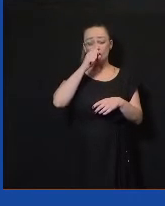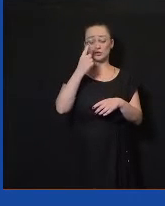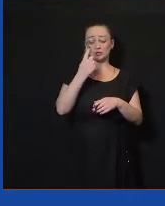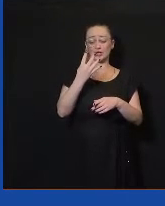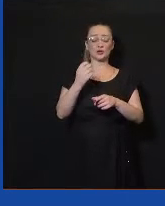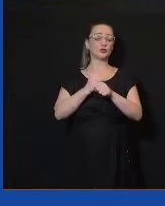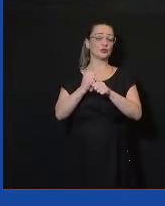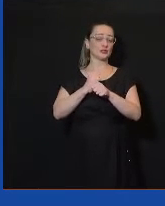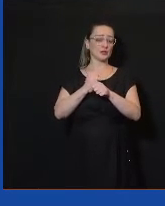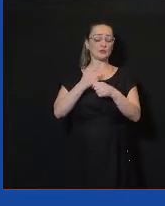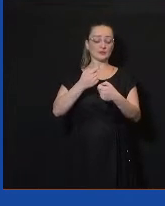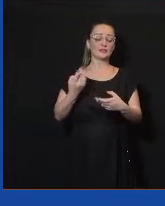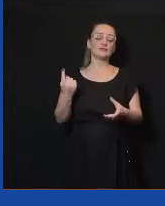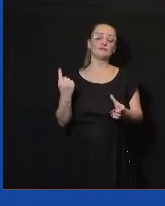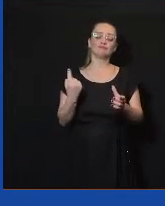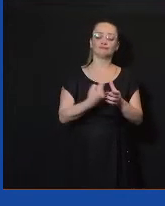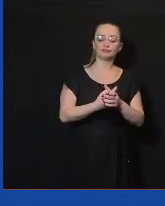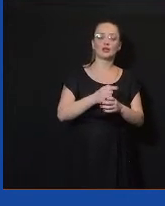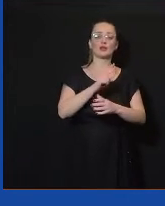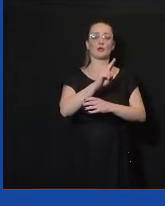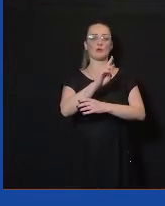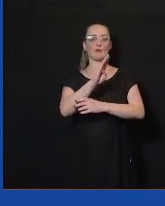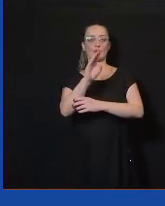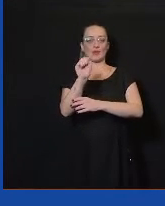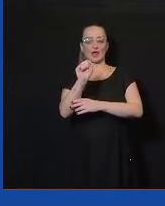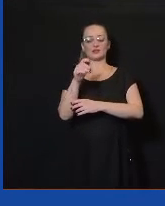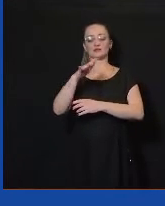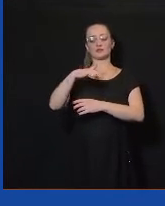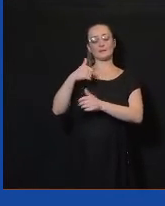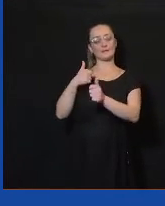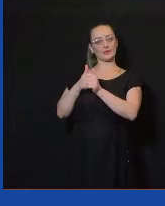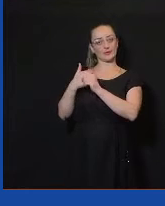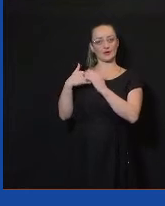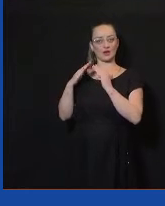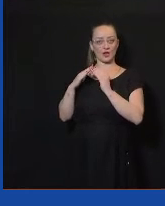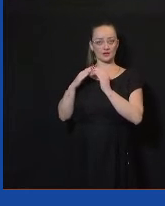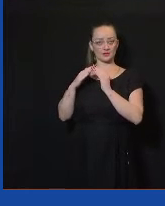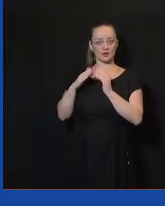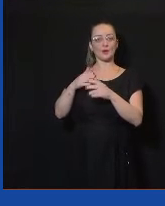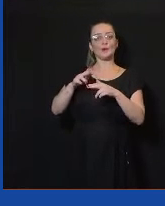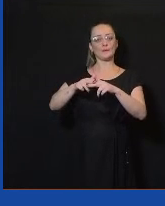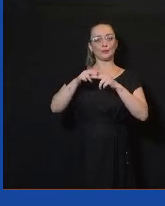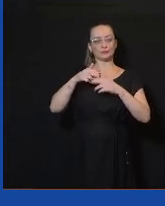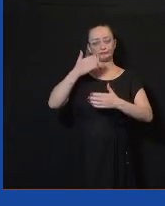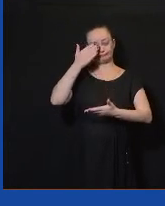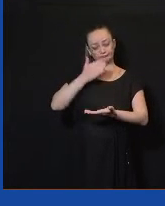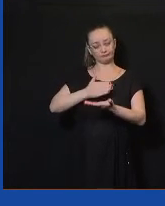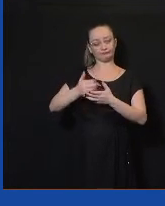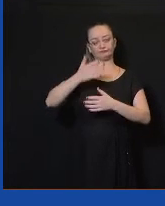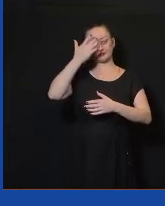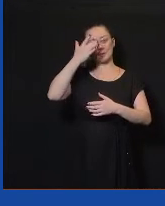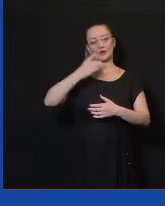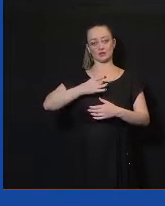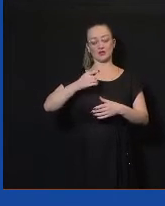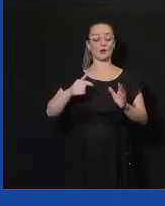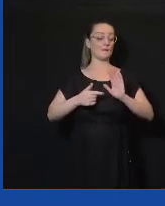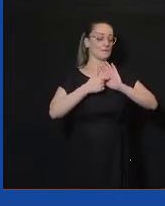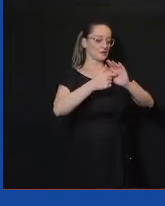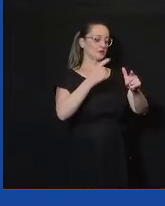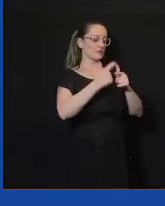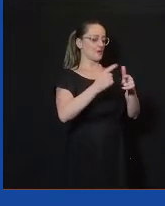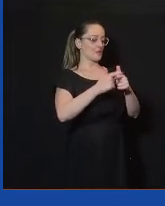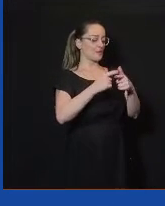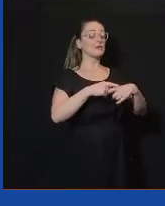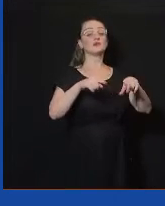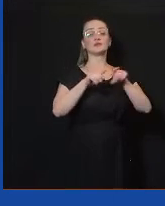engajar na unidade básica de saúde da minha rua. Então eu passei a entender, não só levar os problemas, mas apontar as soluções,